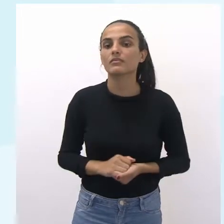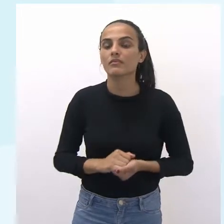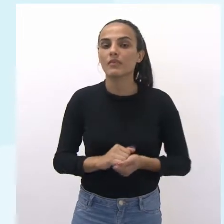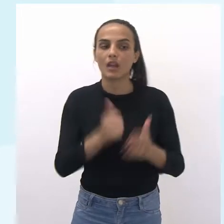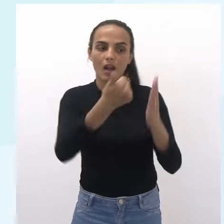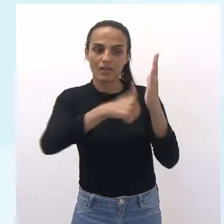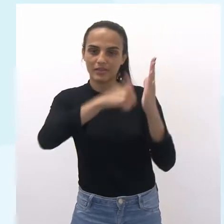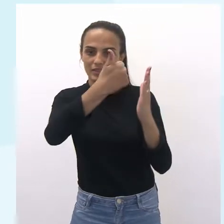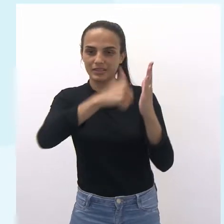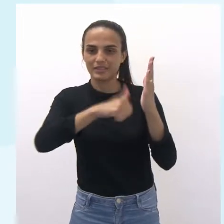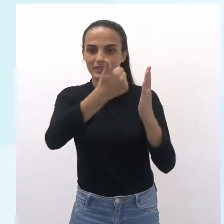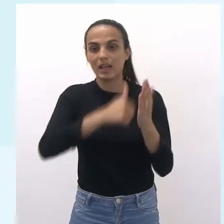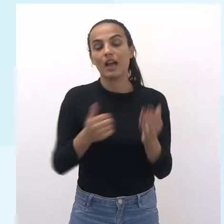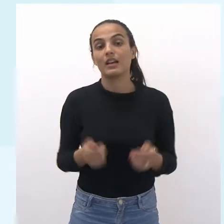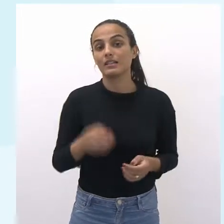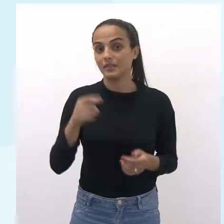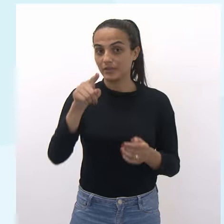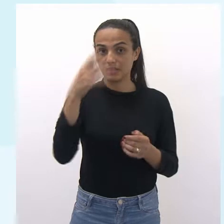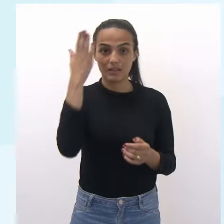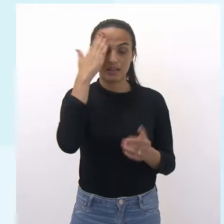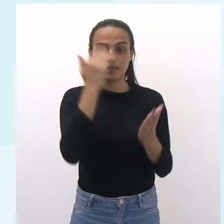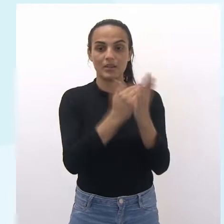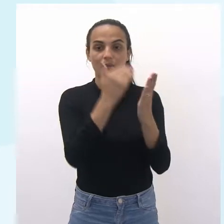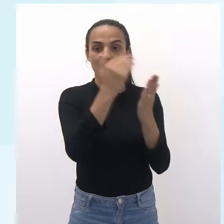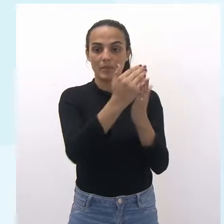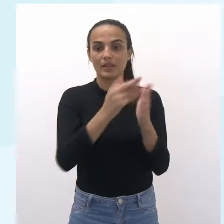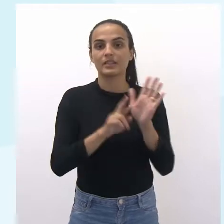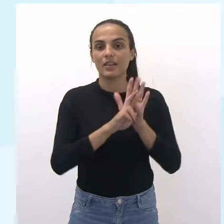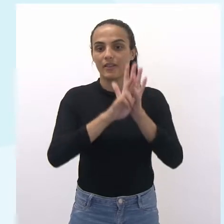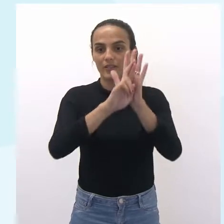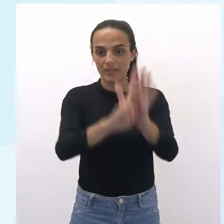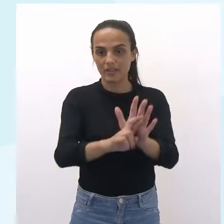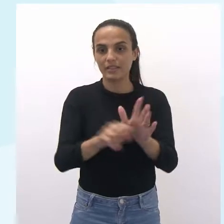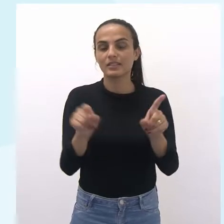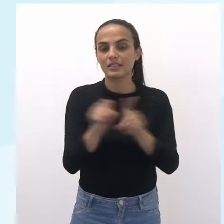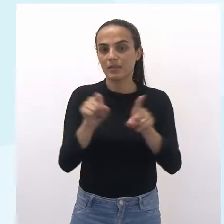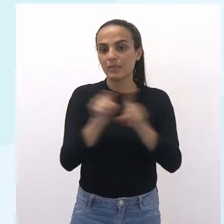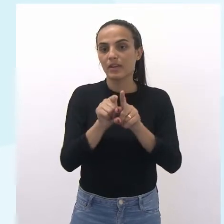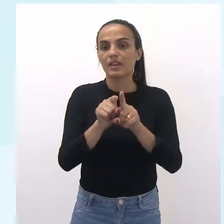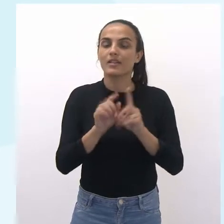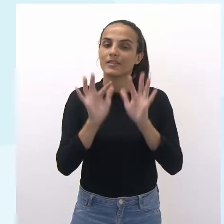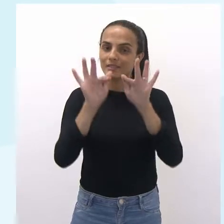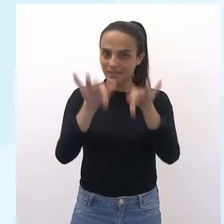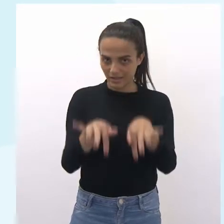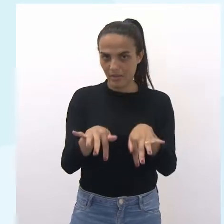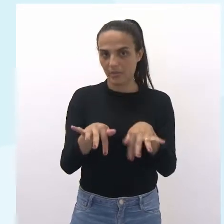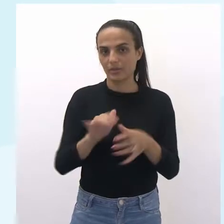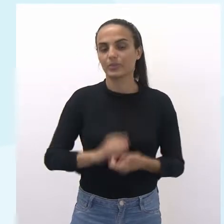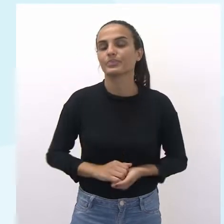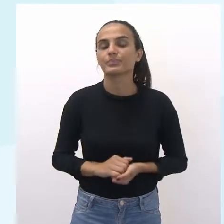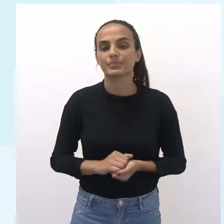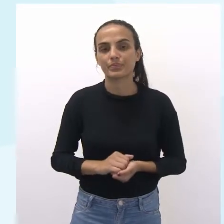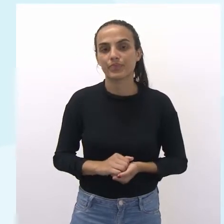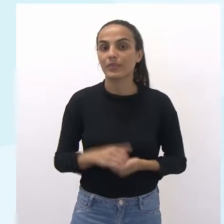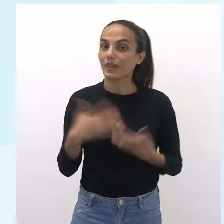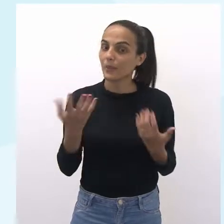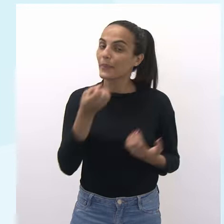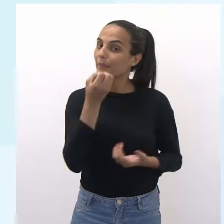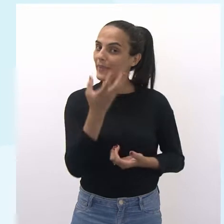Avaliação, um saiba mais, referências, portanto, depois a gente encerra.